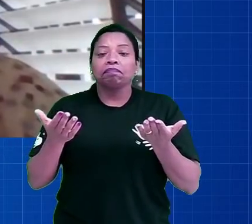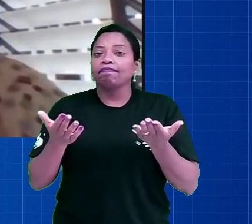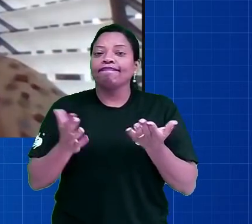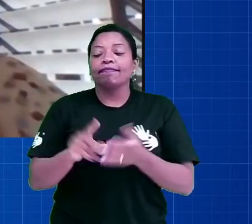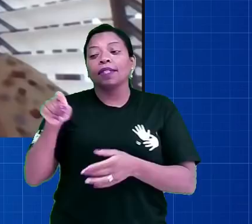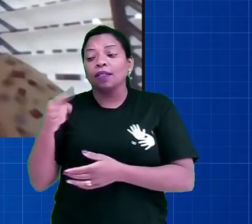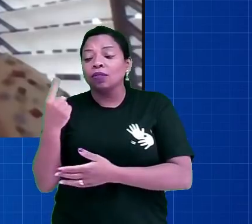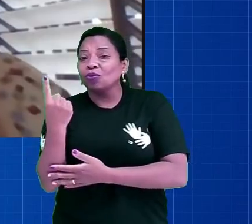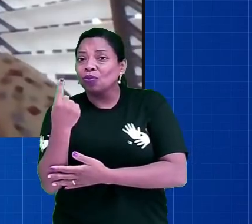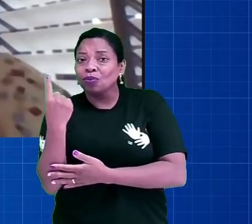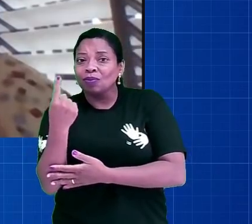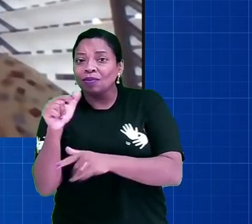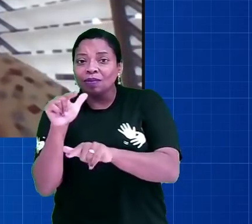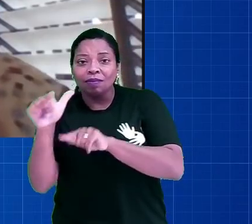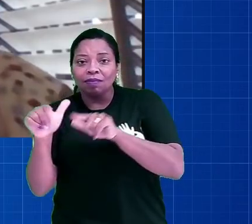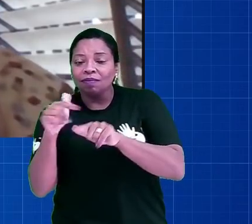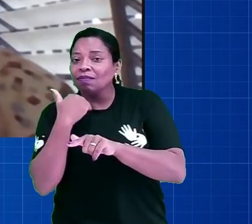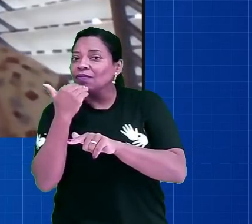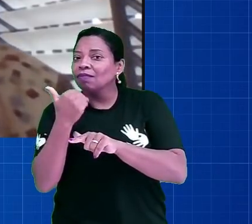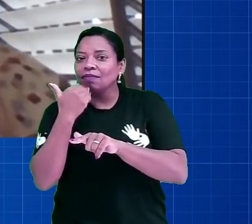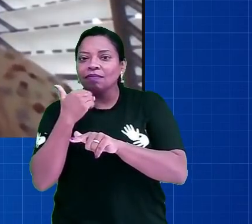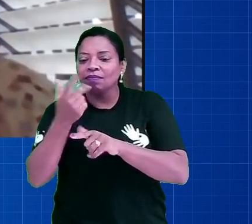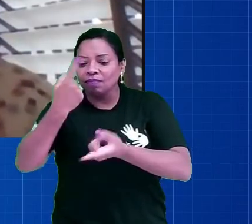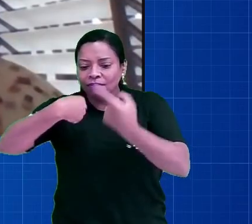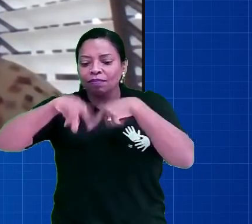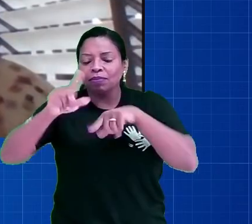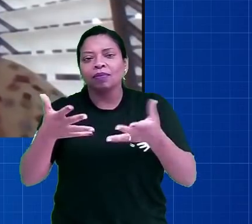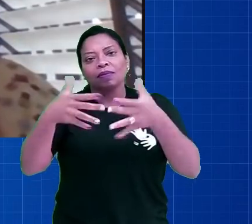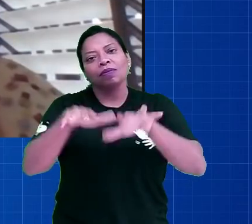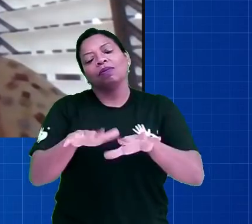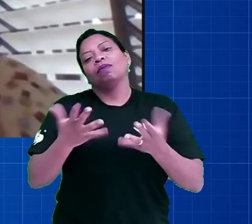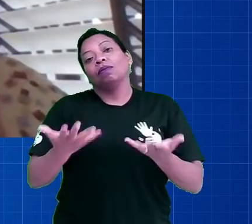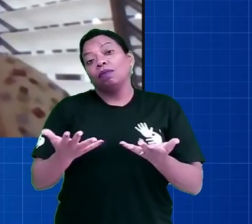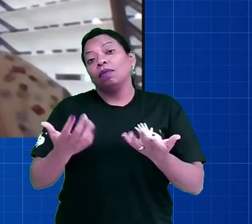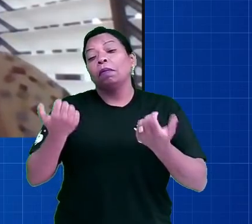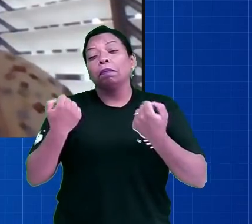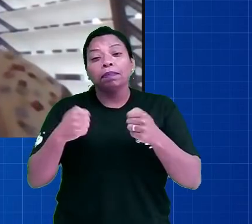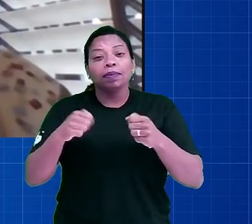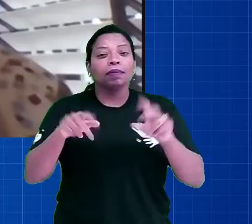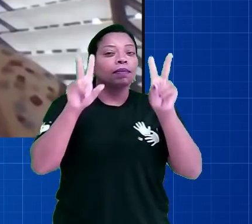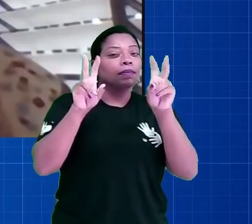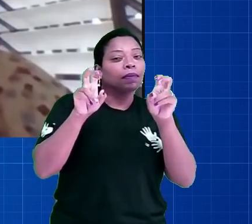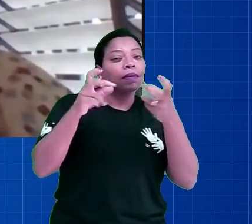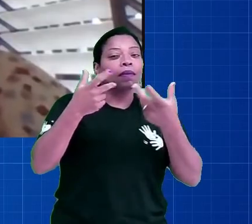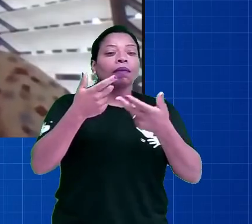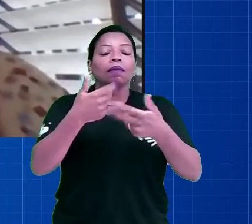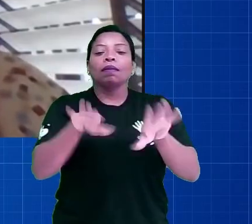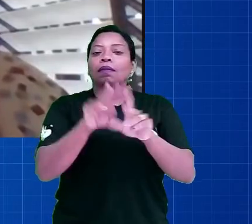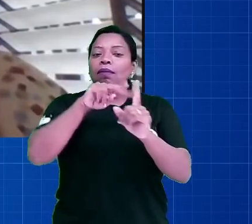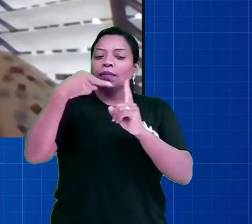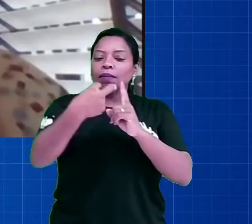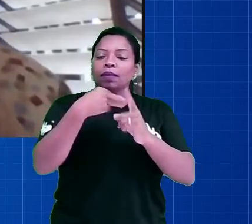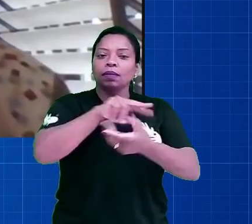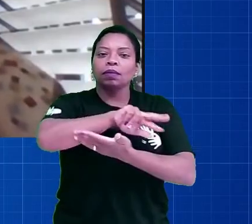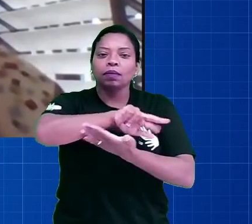sozinho não consegue. Então, nós precisamos aí de um leque de perspectivas. Gente, quando nós estamos